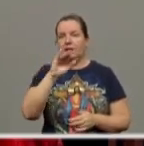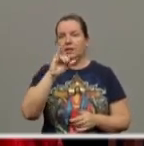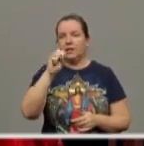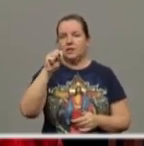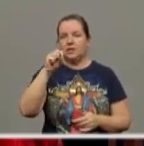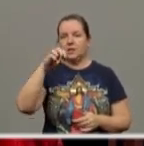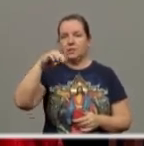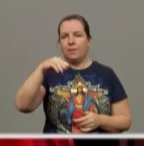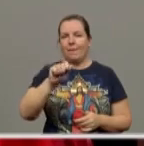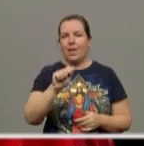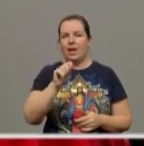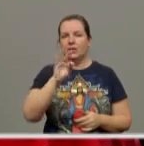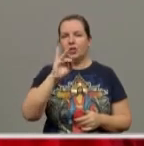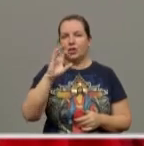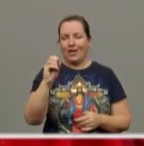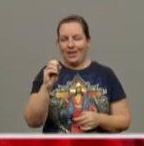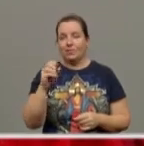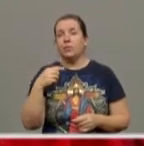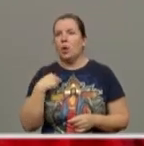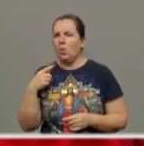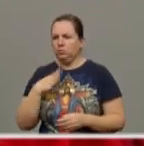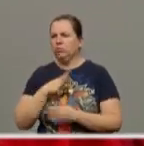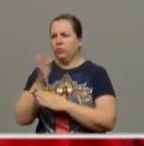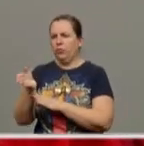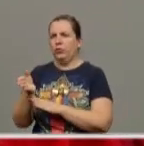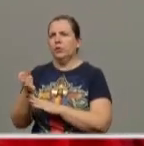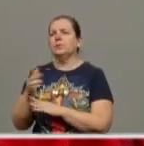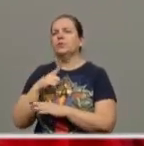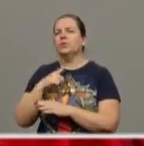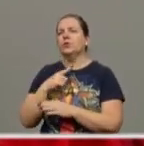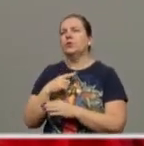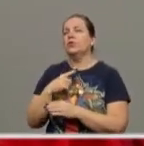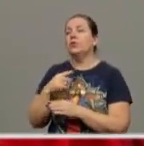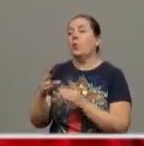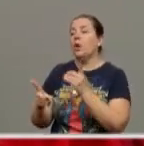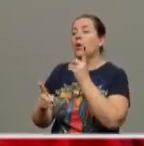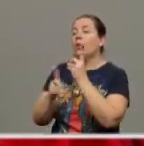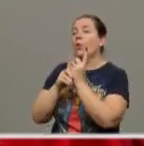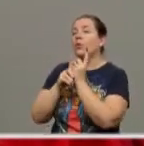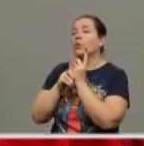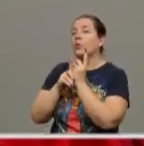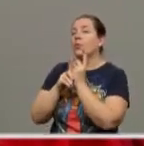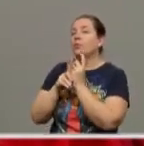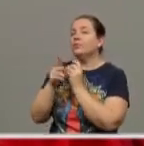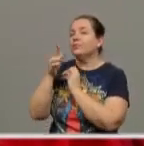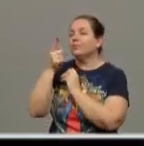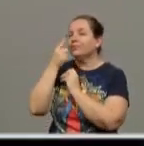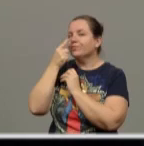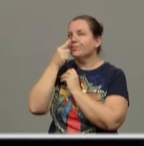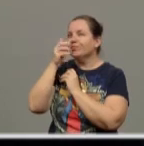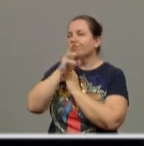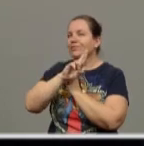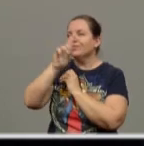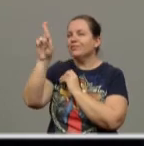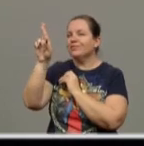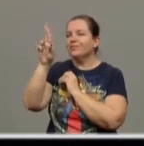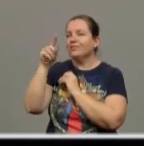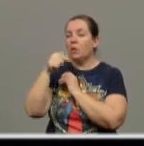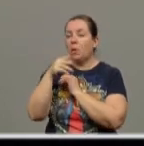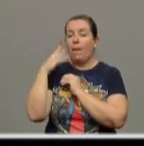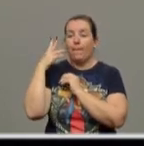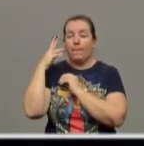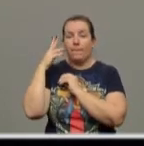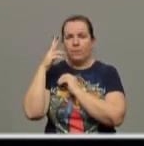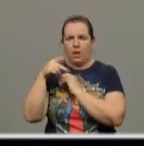mesmo. E ali, naquele grupo de oração, tive um encontro pessoal com o Senhor, em que o pregador falava sobre o amor de